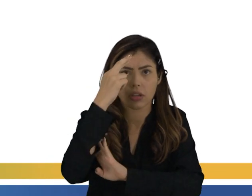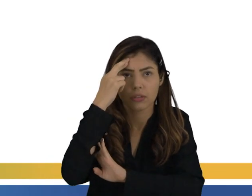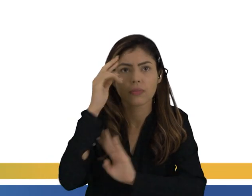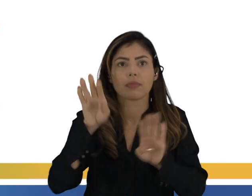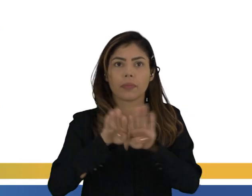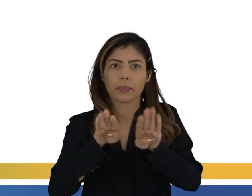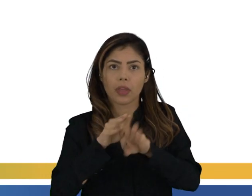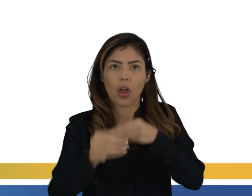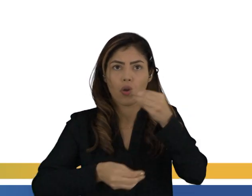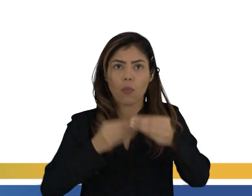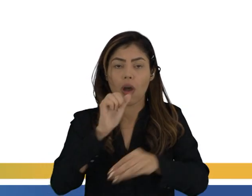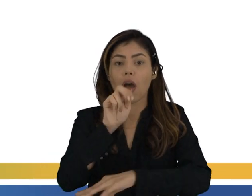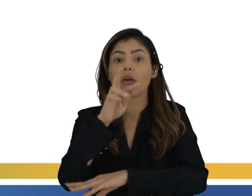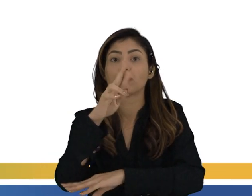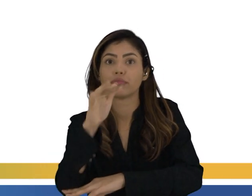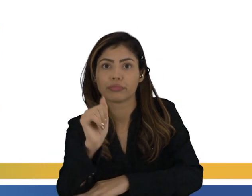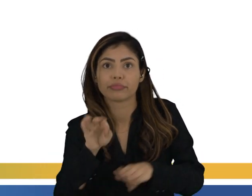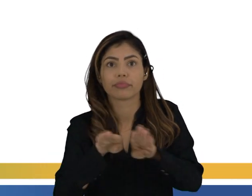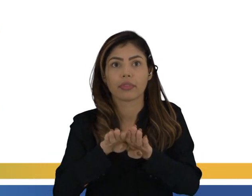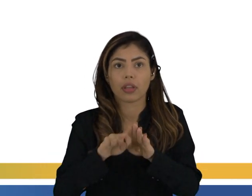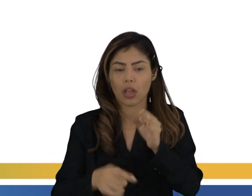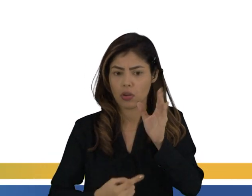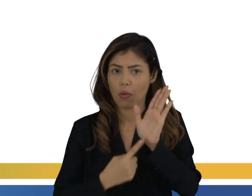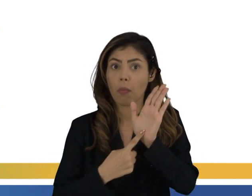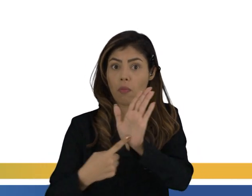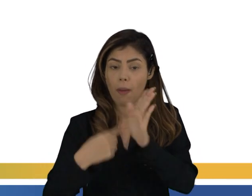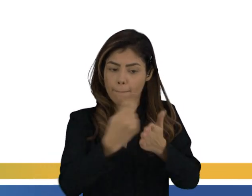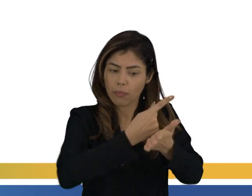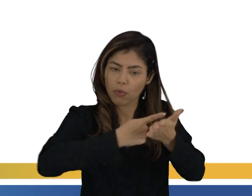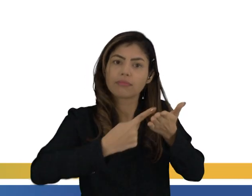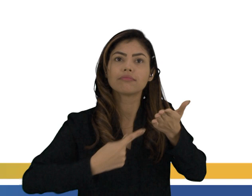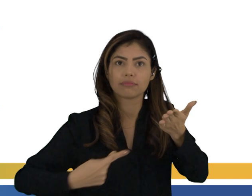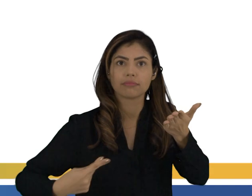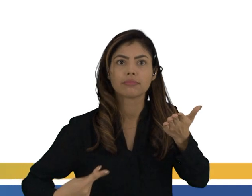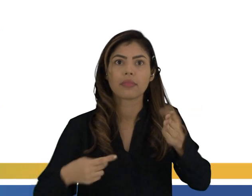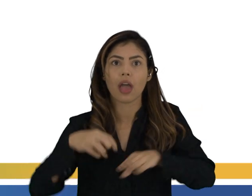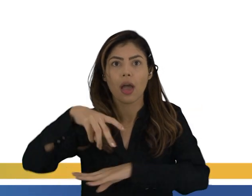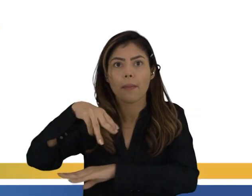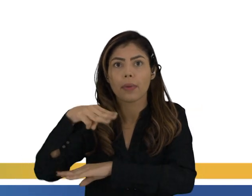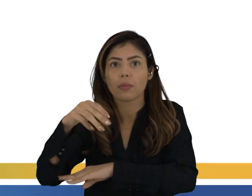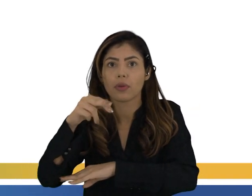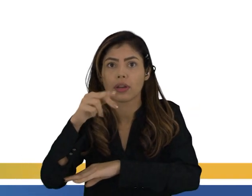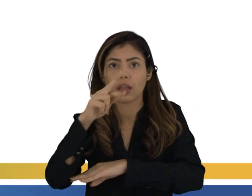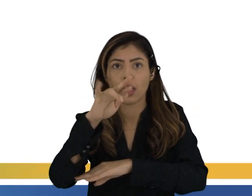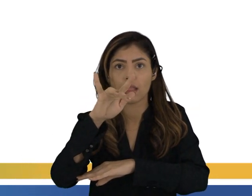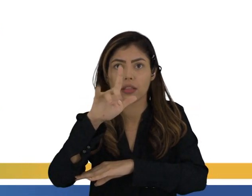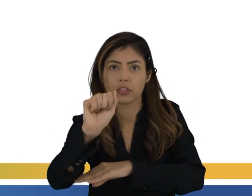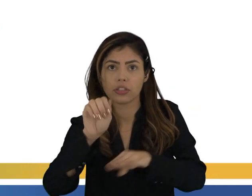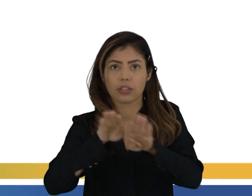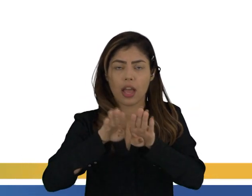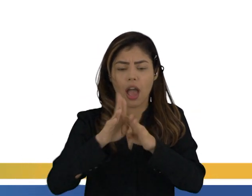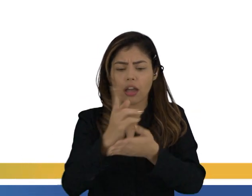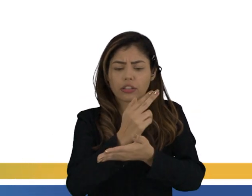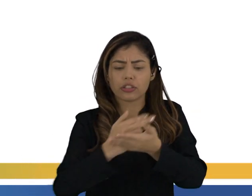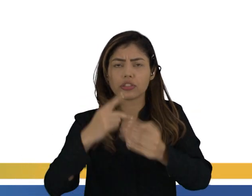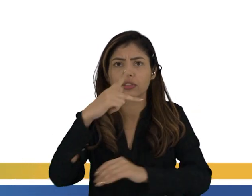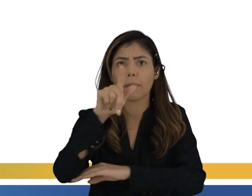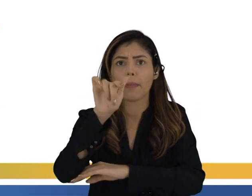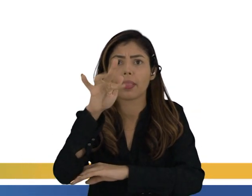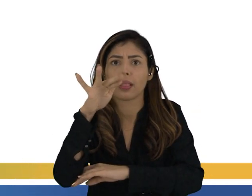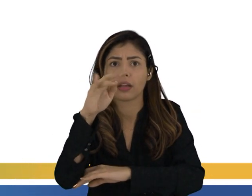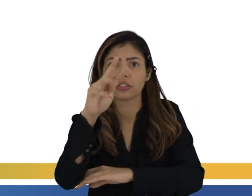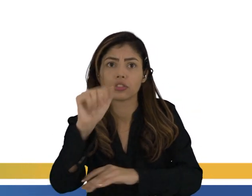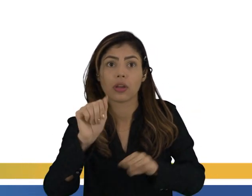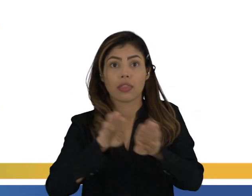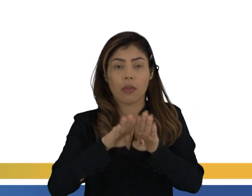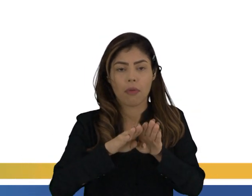e, como autodidata, ele se destacou como poeta, memorialista, artista plástico e obras que